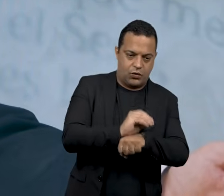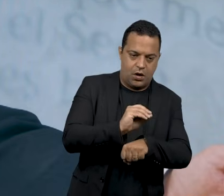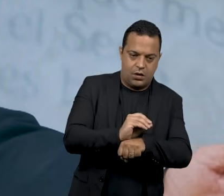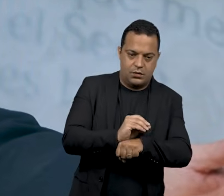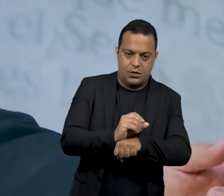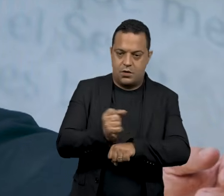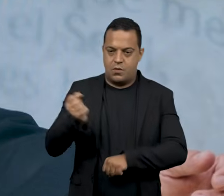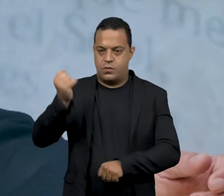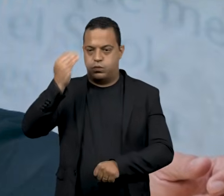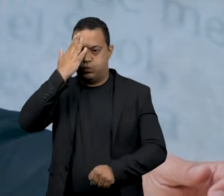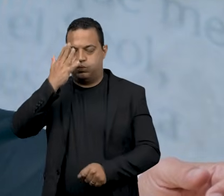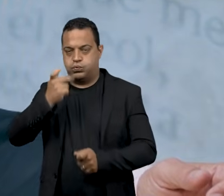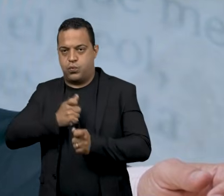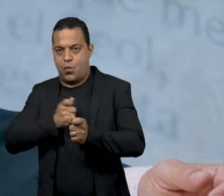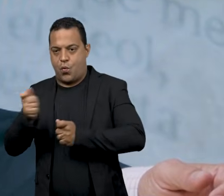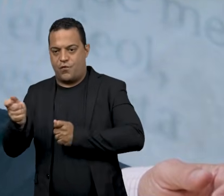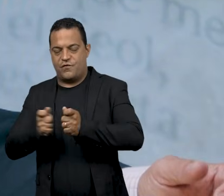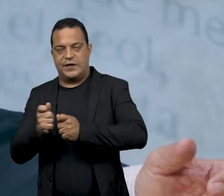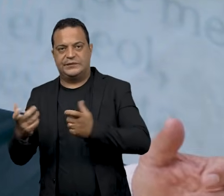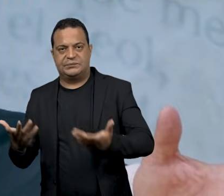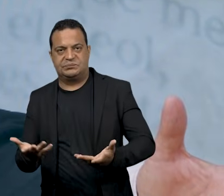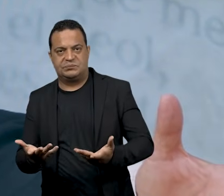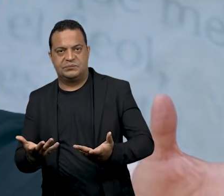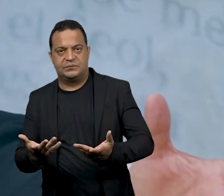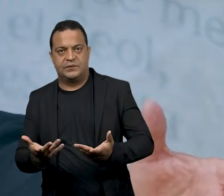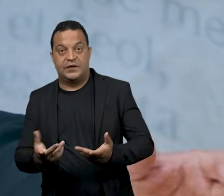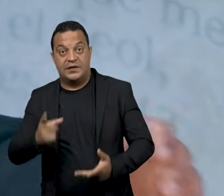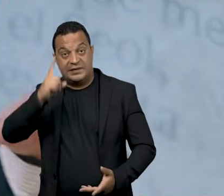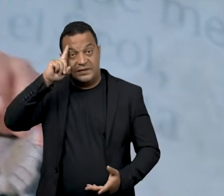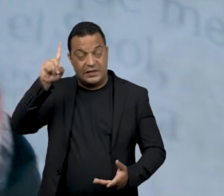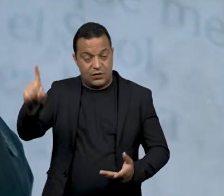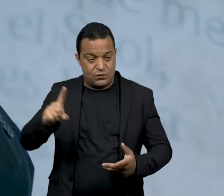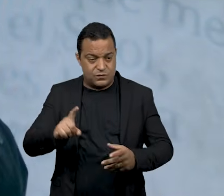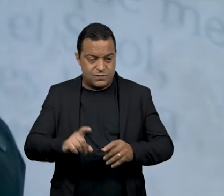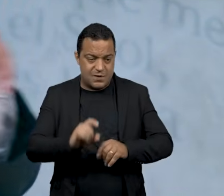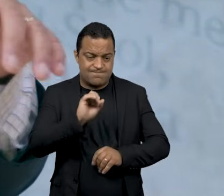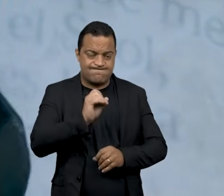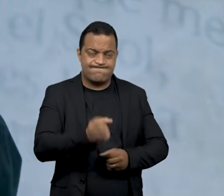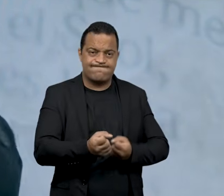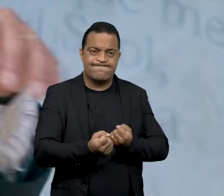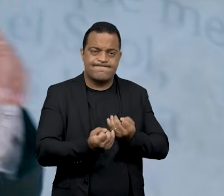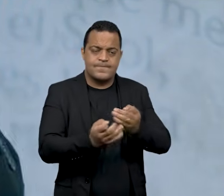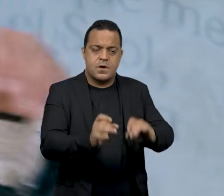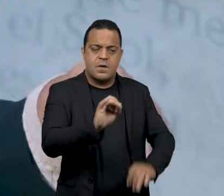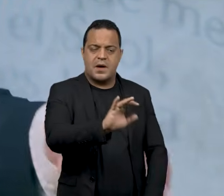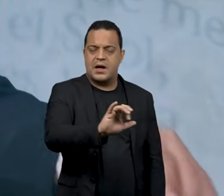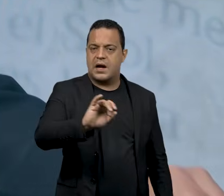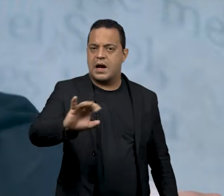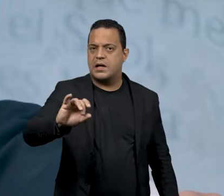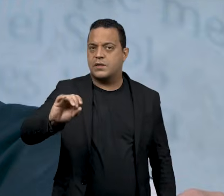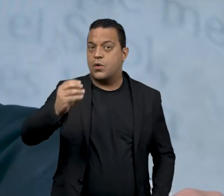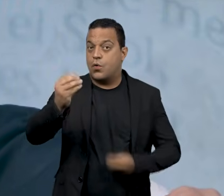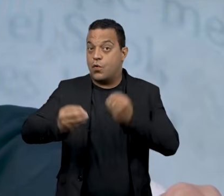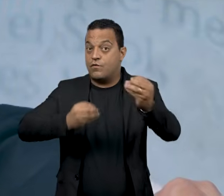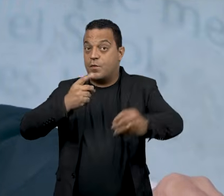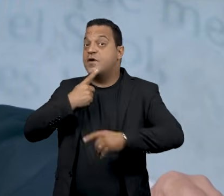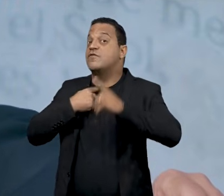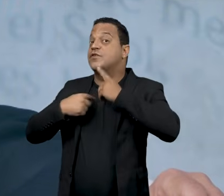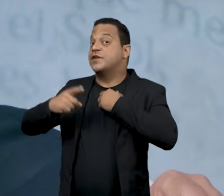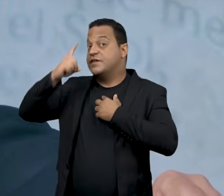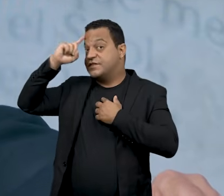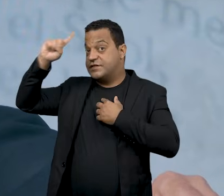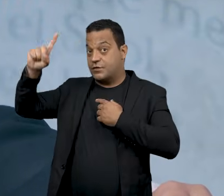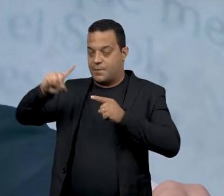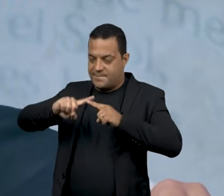serviço de cuidado, seja um serviço de governo, como diz a carta aos Coríntios, Deus vai distribuindo conforme lhe apraz. Mas